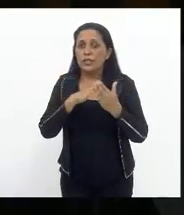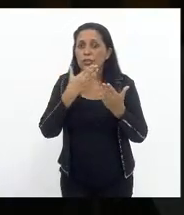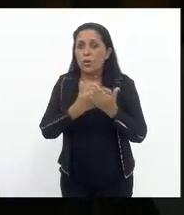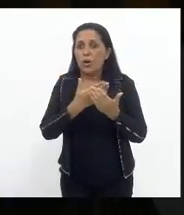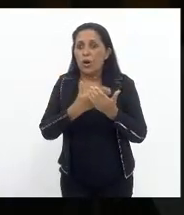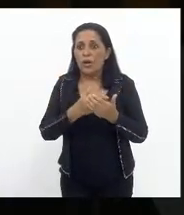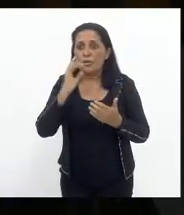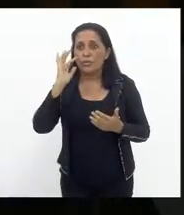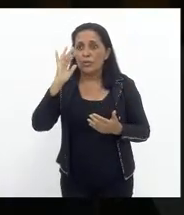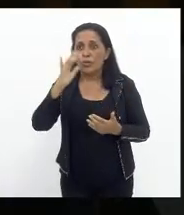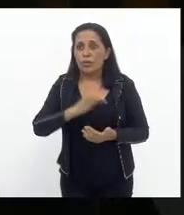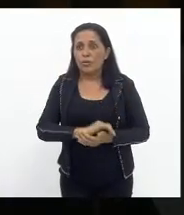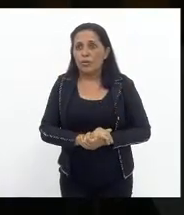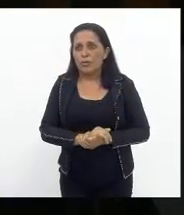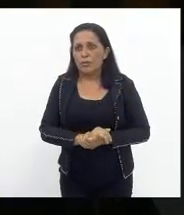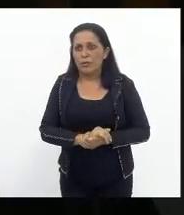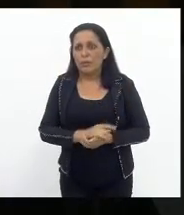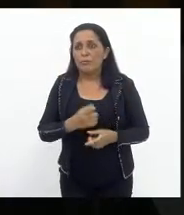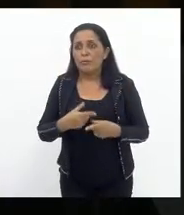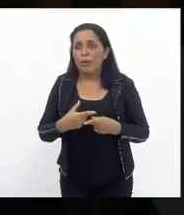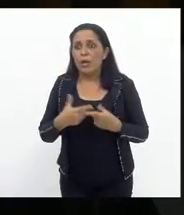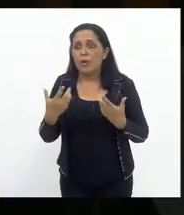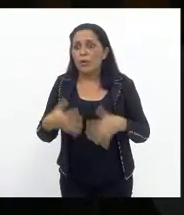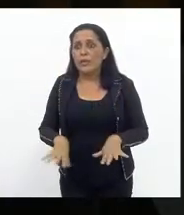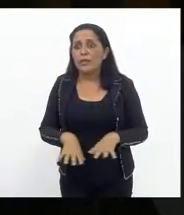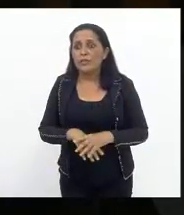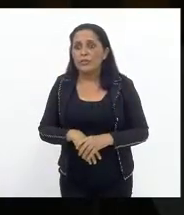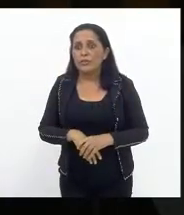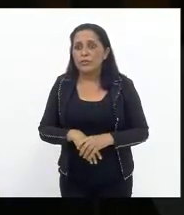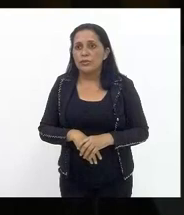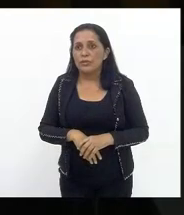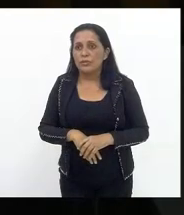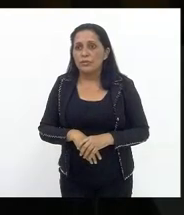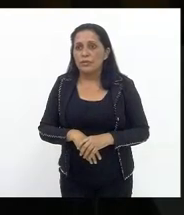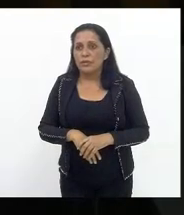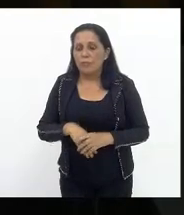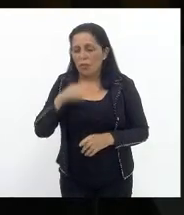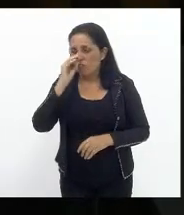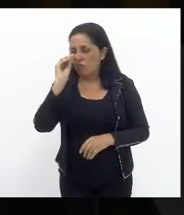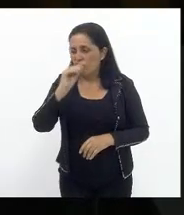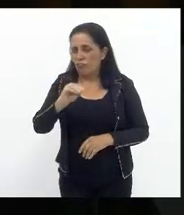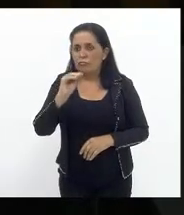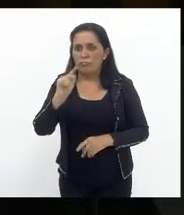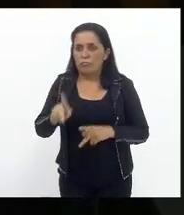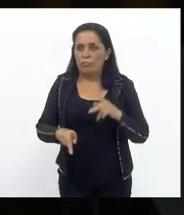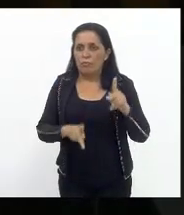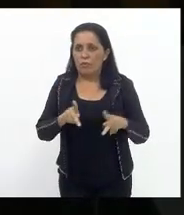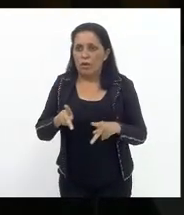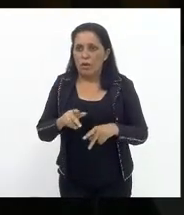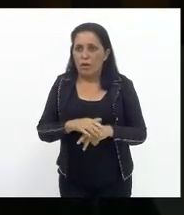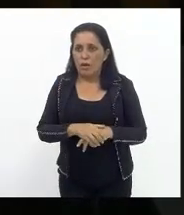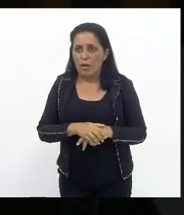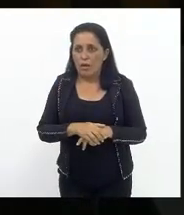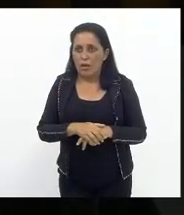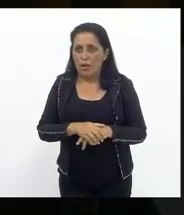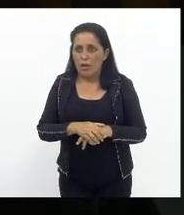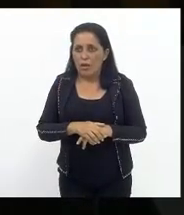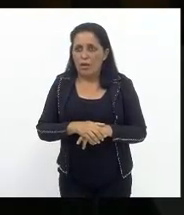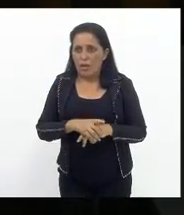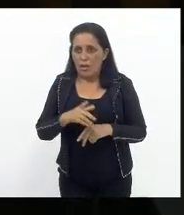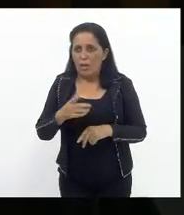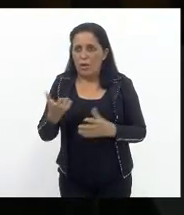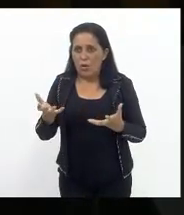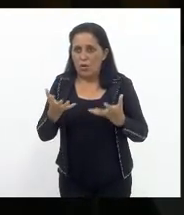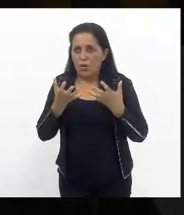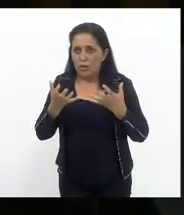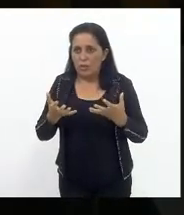você tanto sonha, porque eu não quis, porque eu não ligo para a população. Eu quis ferrar a deputada Alana Passos.